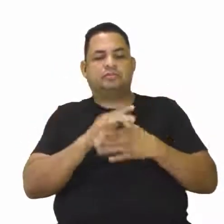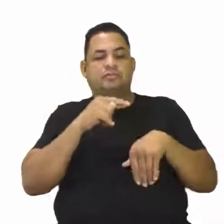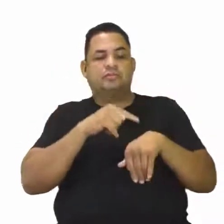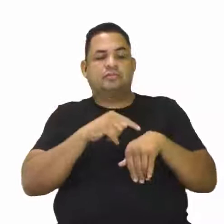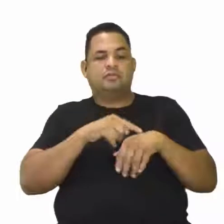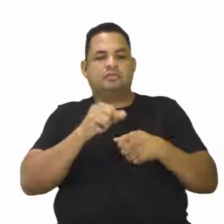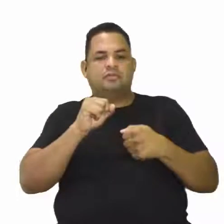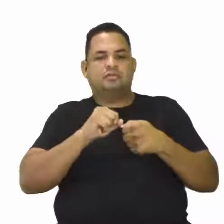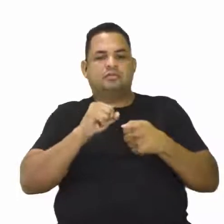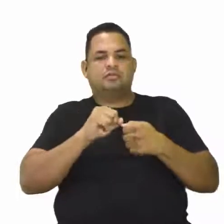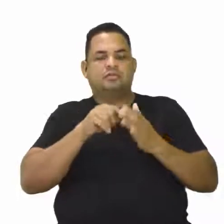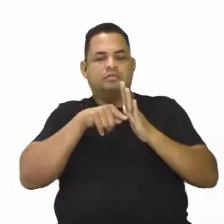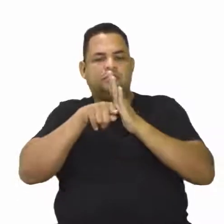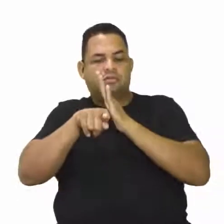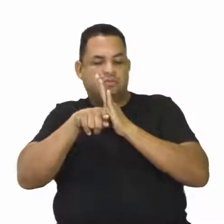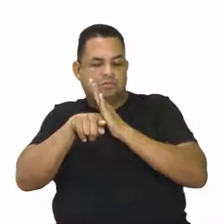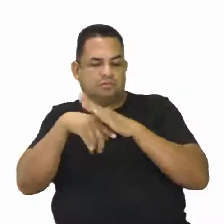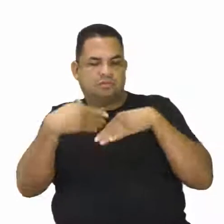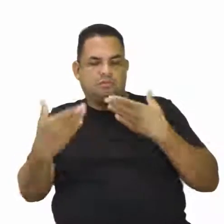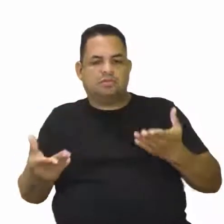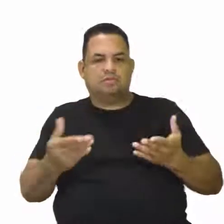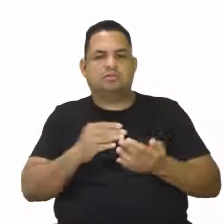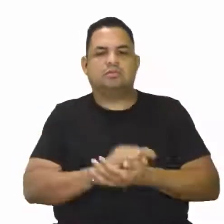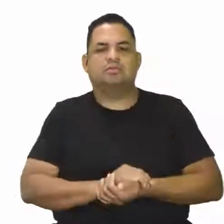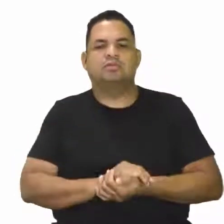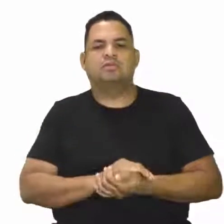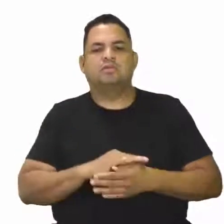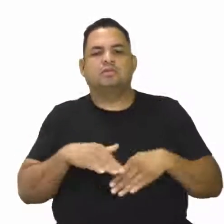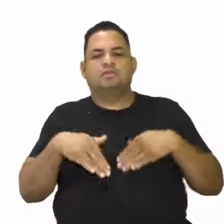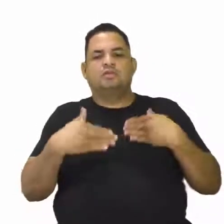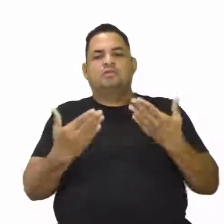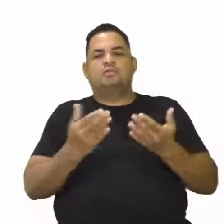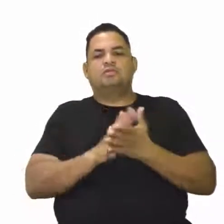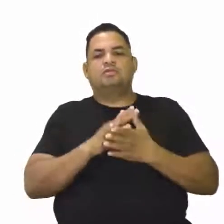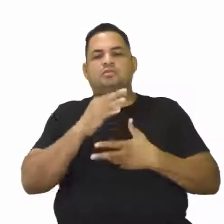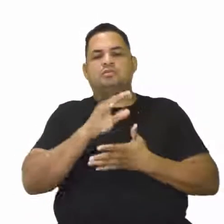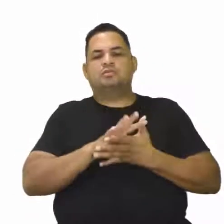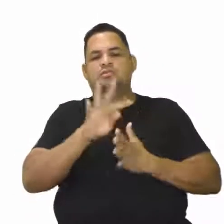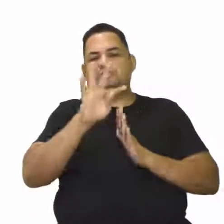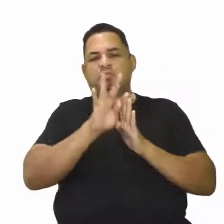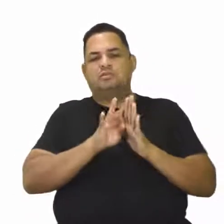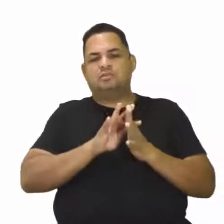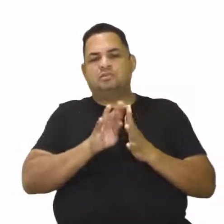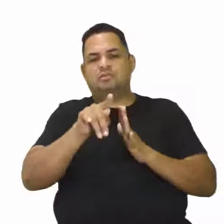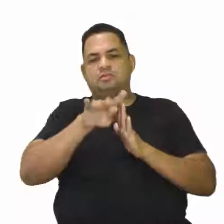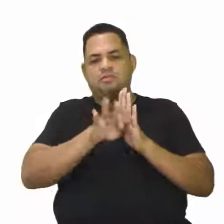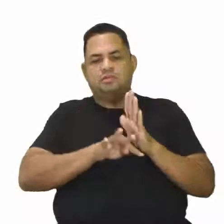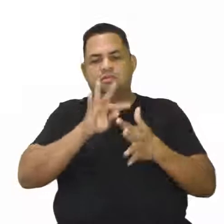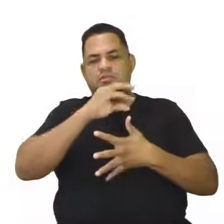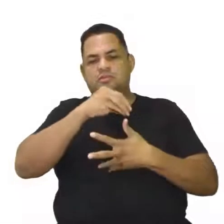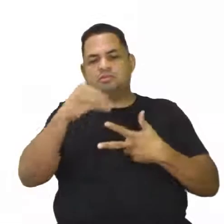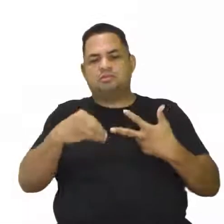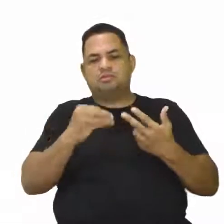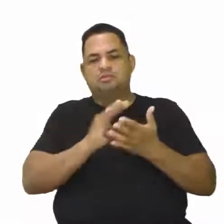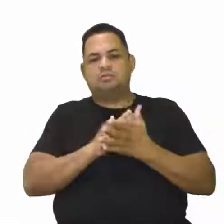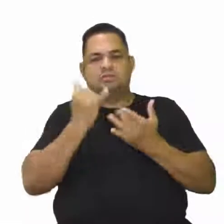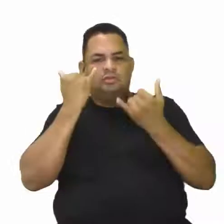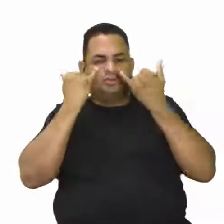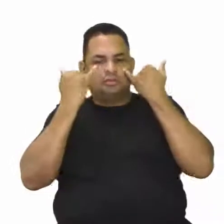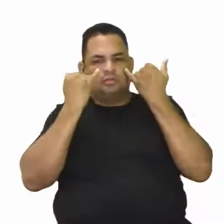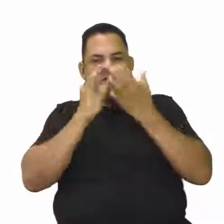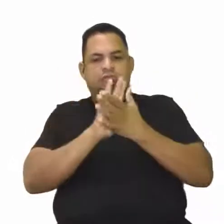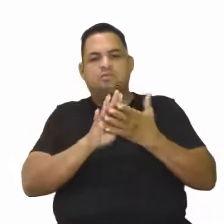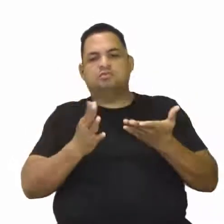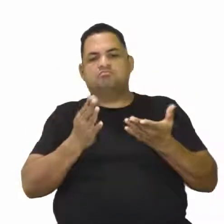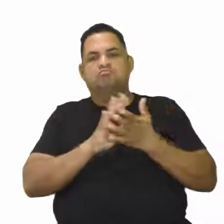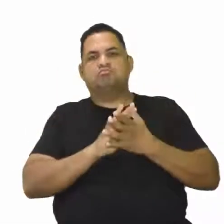estiverem fazendo as análises. Por quê? A maioria dos textos do Enem, eles são informativos, porque eles são notícias